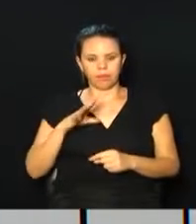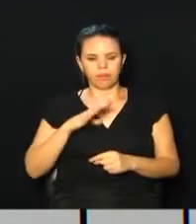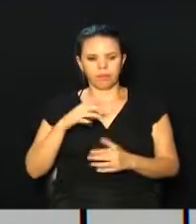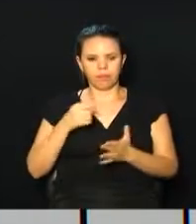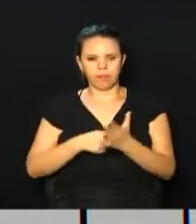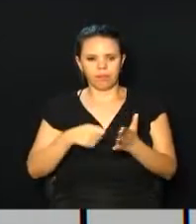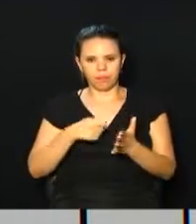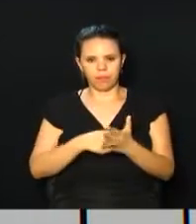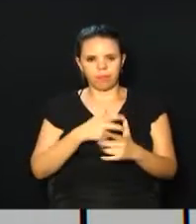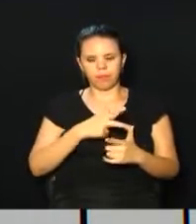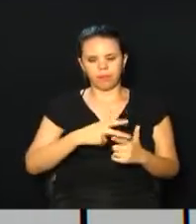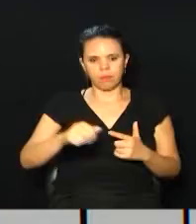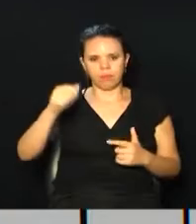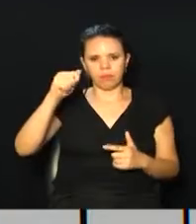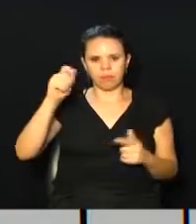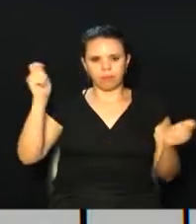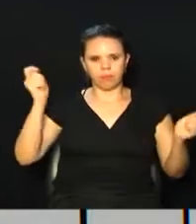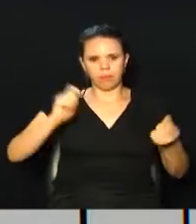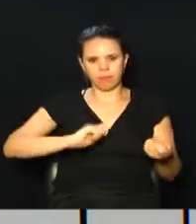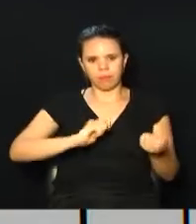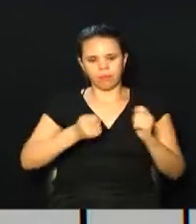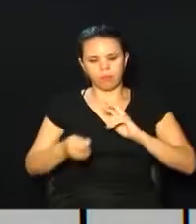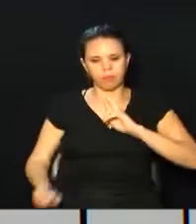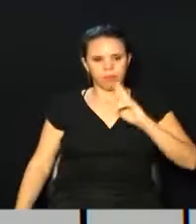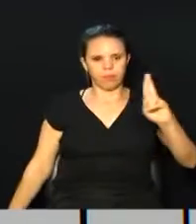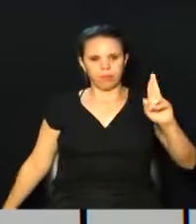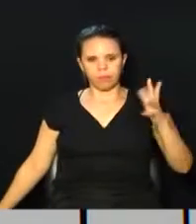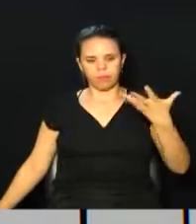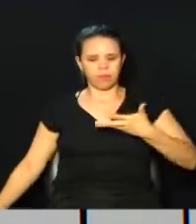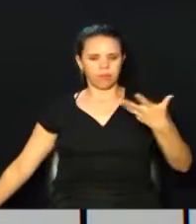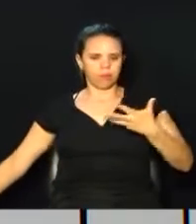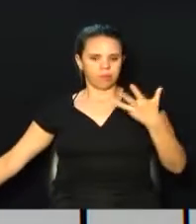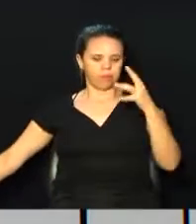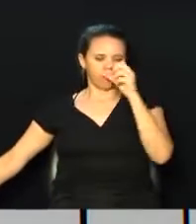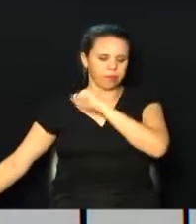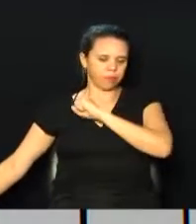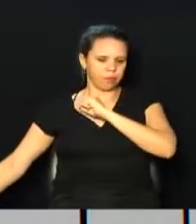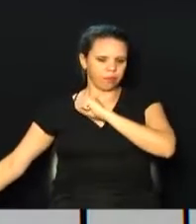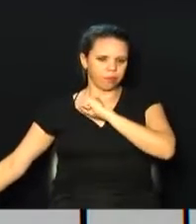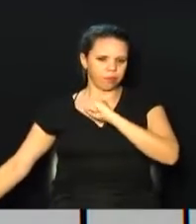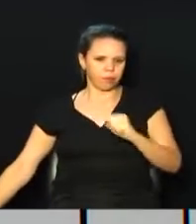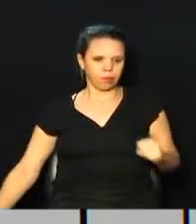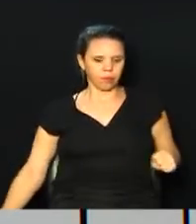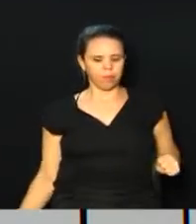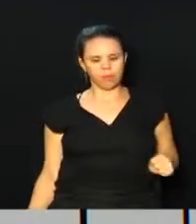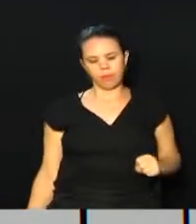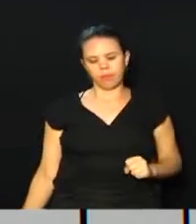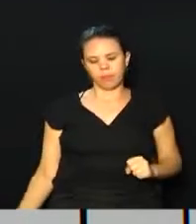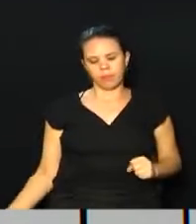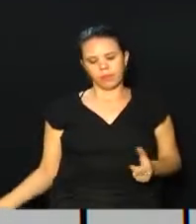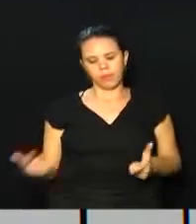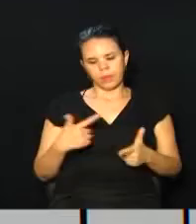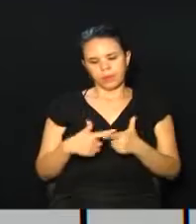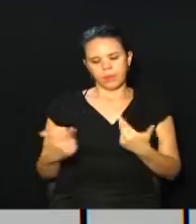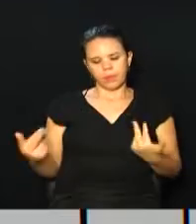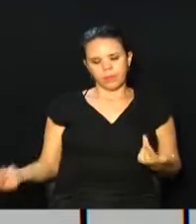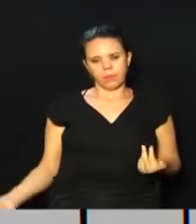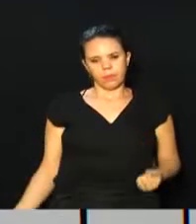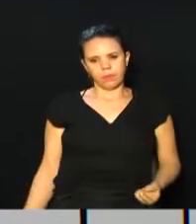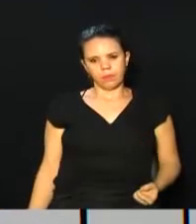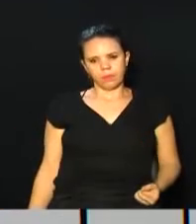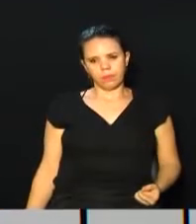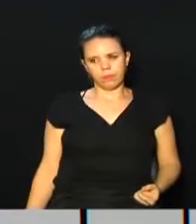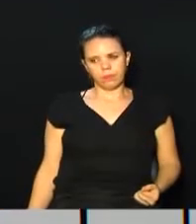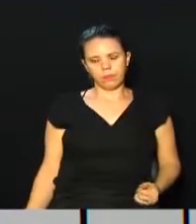resiliente. Aquela que é capaz de responder com maior velocidade situações como essa. Mas